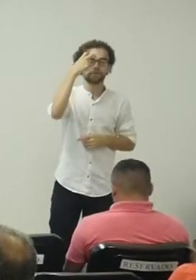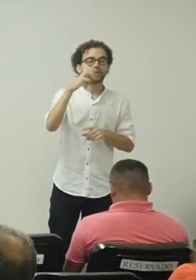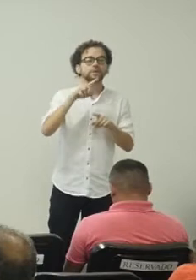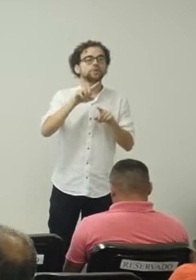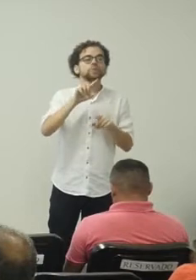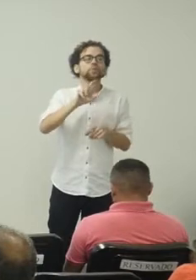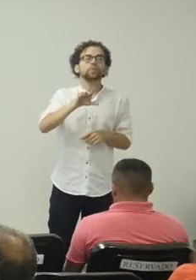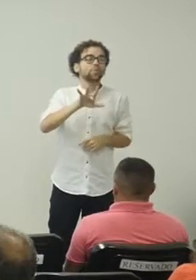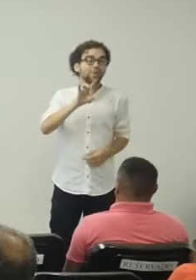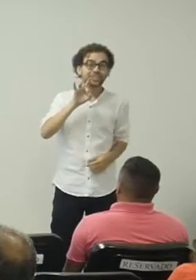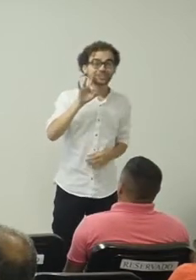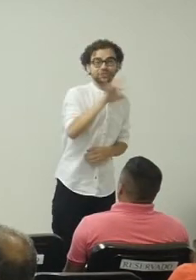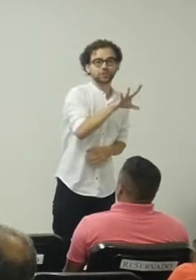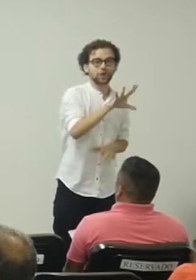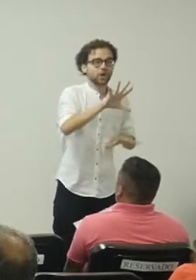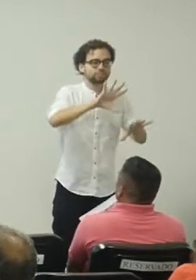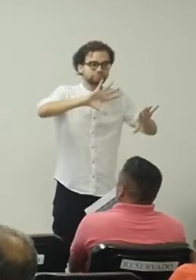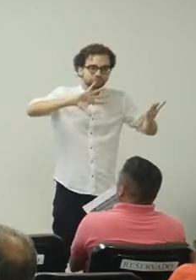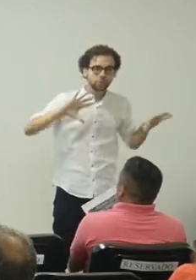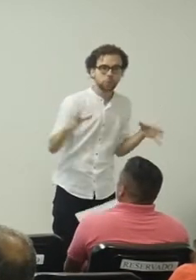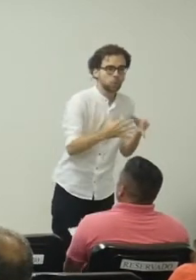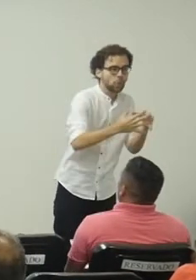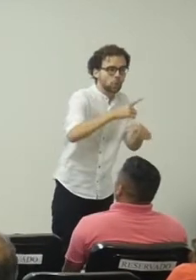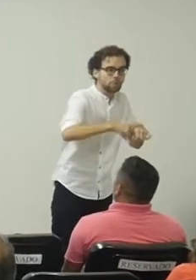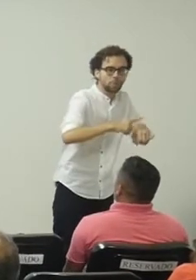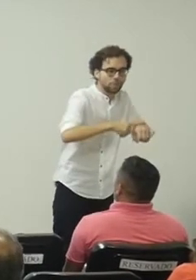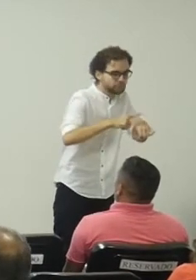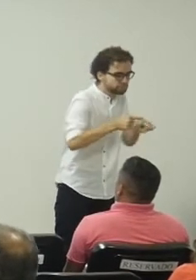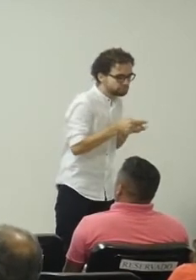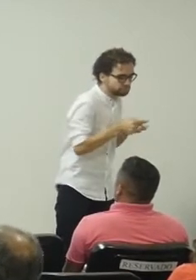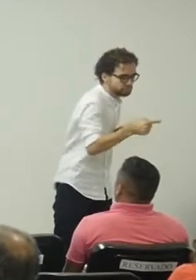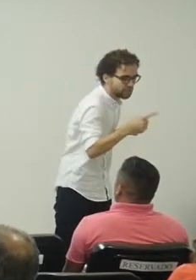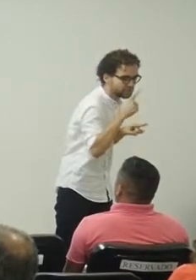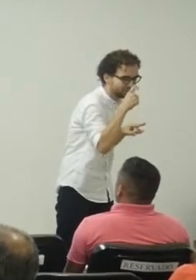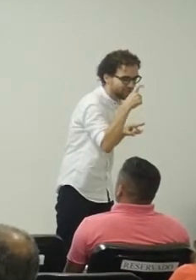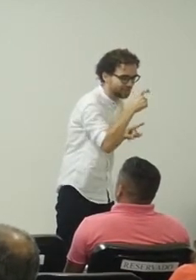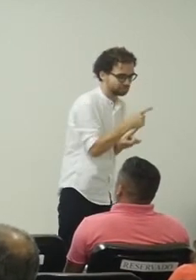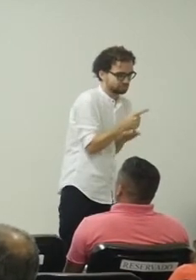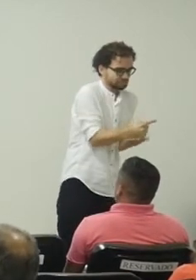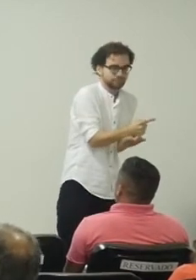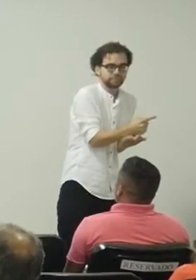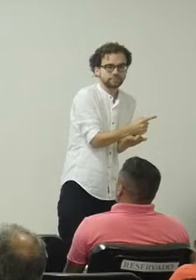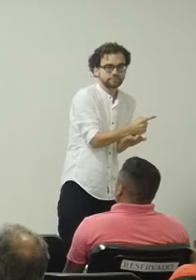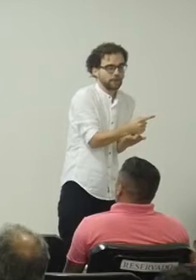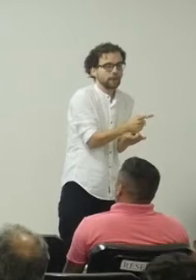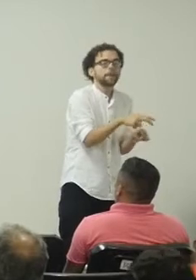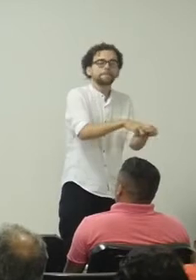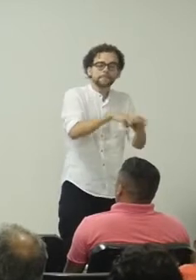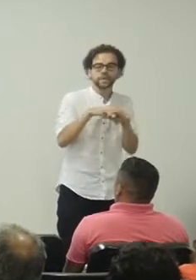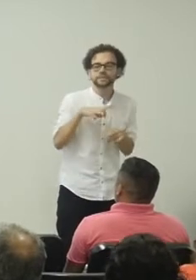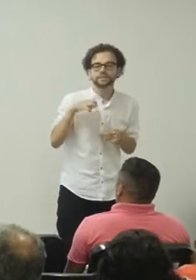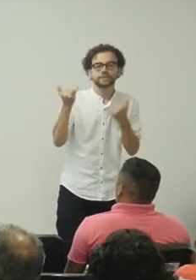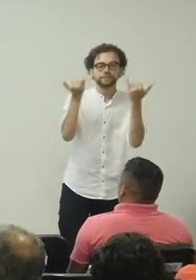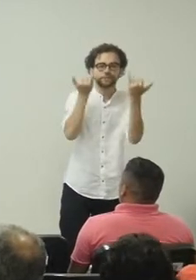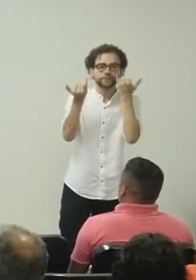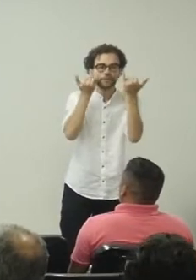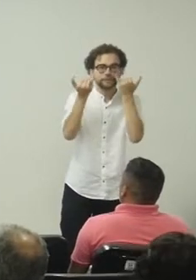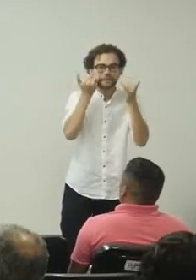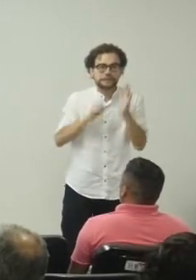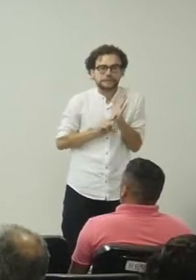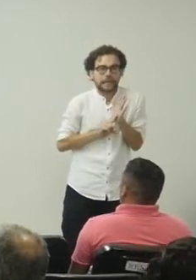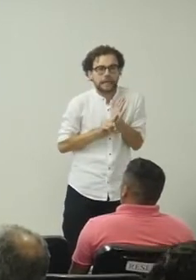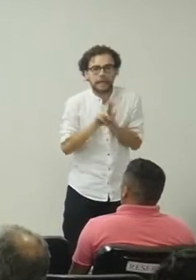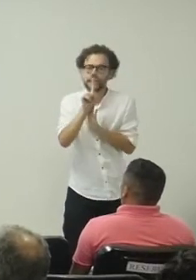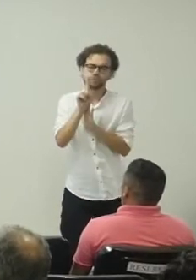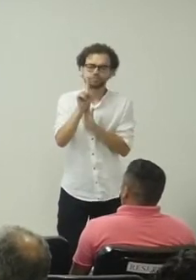só conjuntural, ou seja, não é um momento difícil que a gente está passando, né? E por isso que os dados estão tão altos.